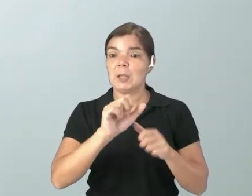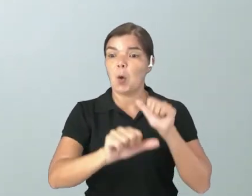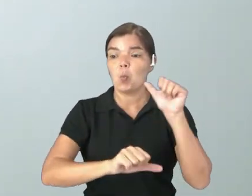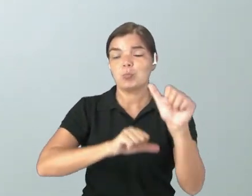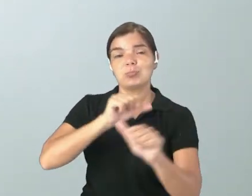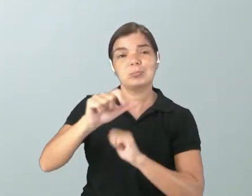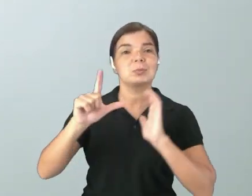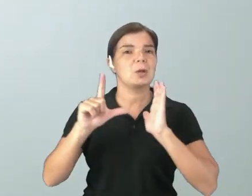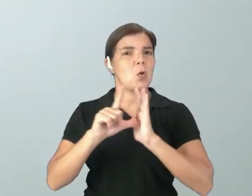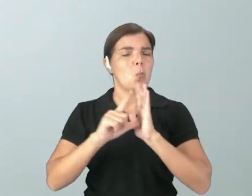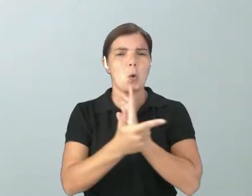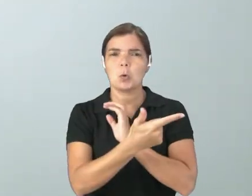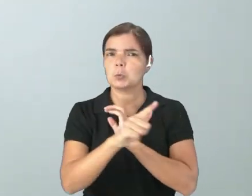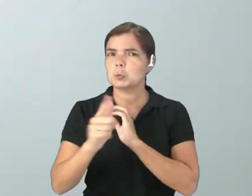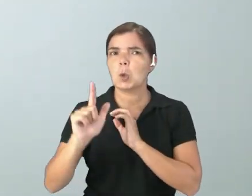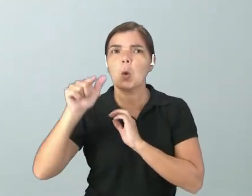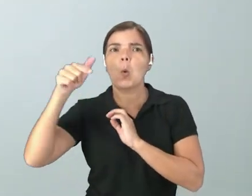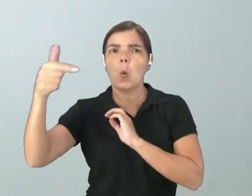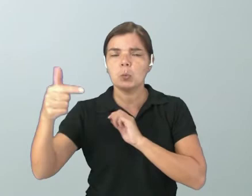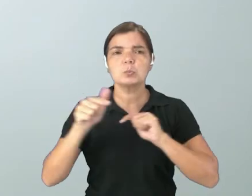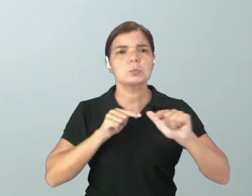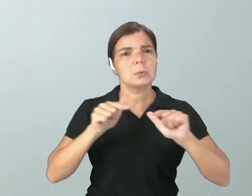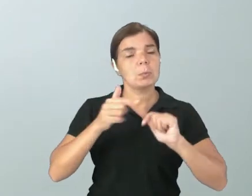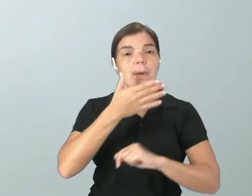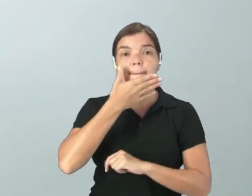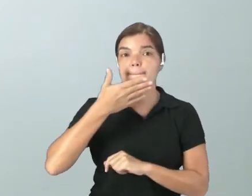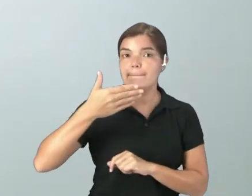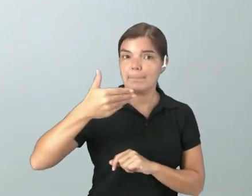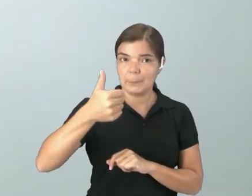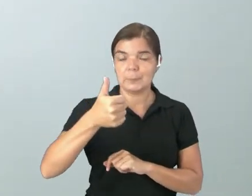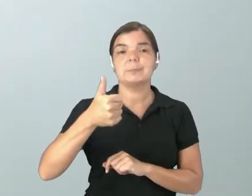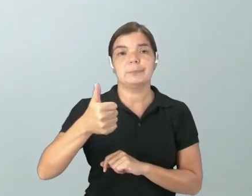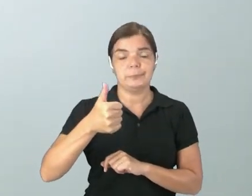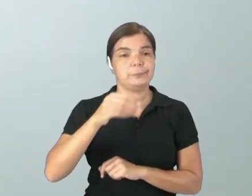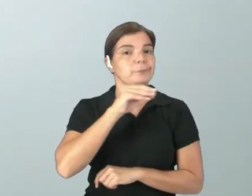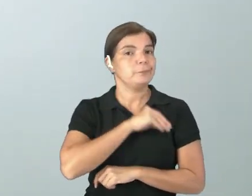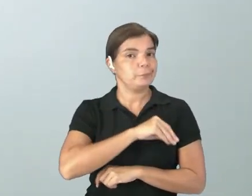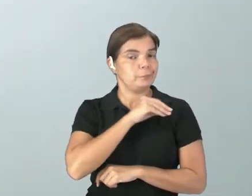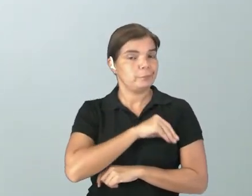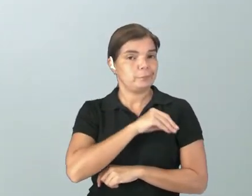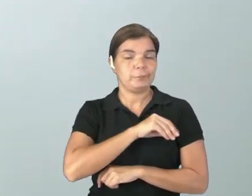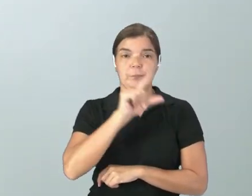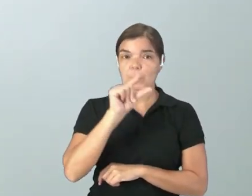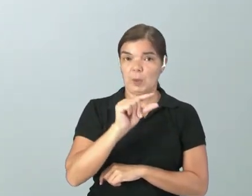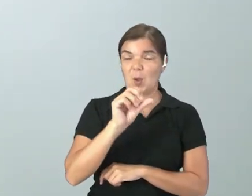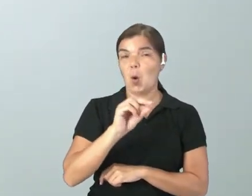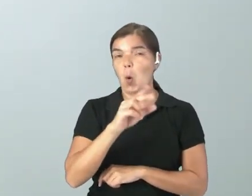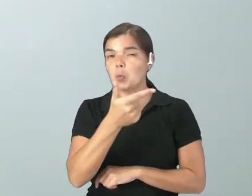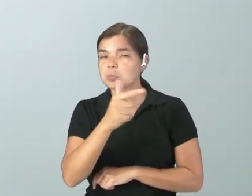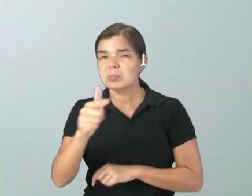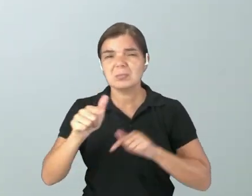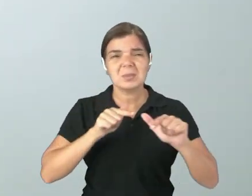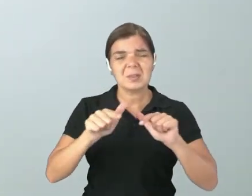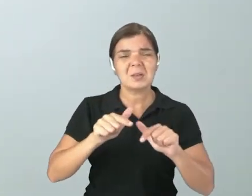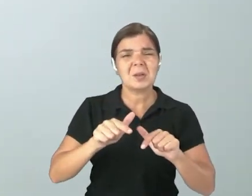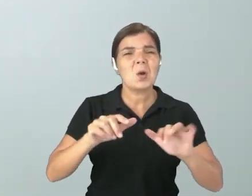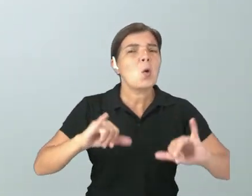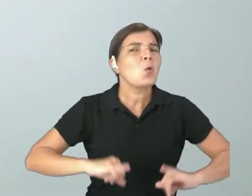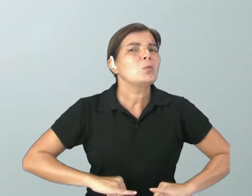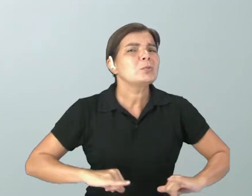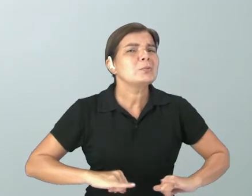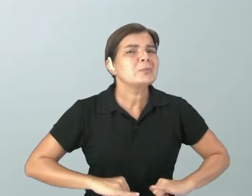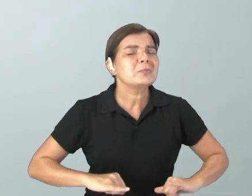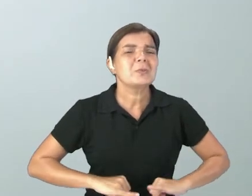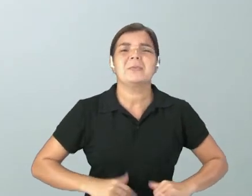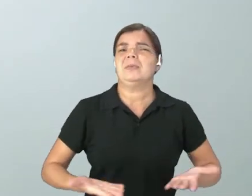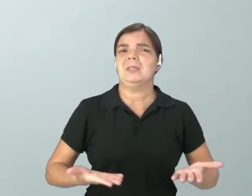e não tiver nenhum outro emprego para mim, é melhor estar lá com um salário baixo ou é melhor estar desempregada, passando fome, com a minha família passando